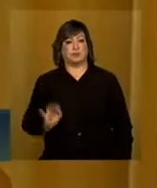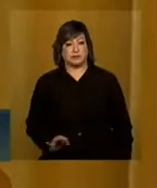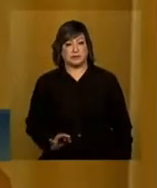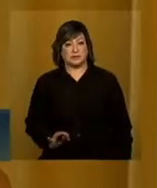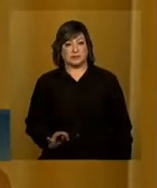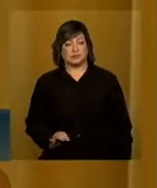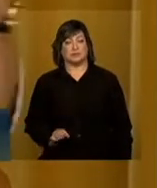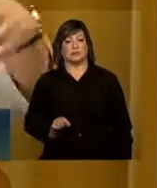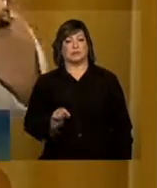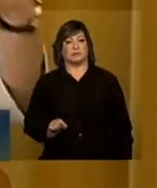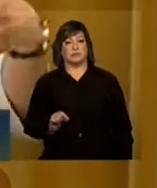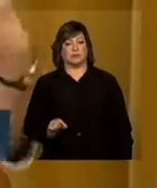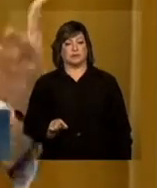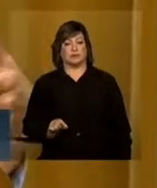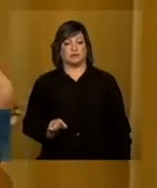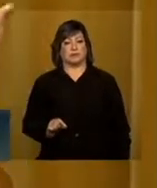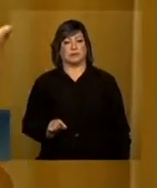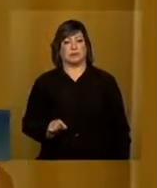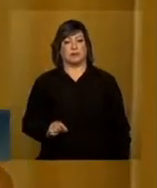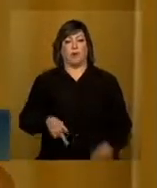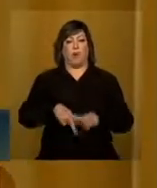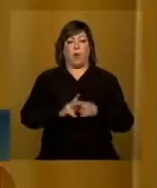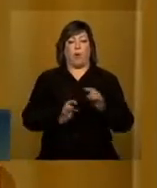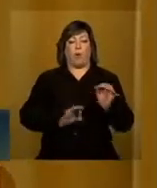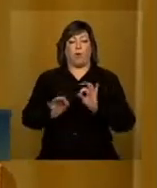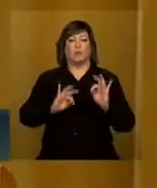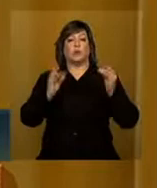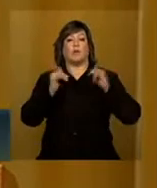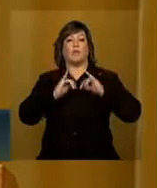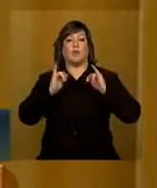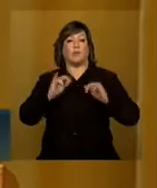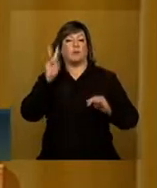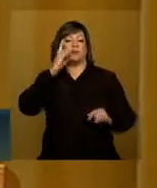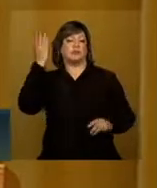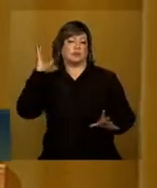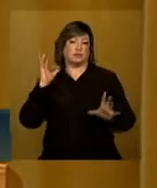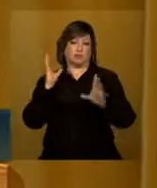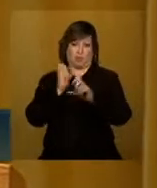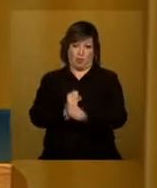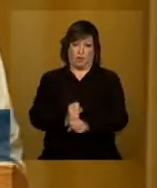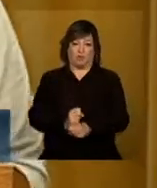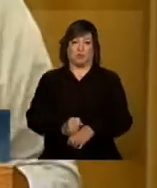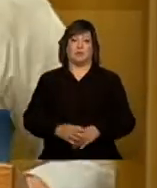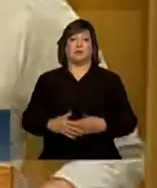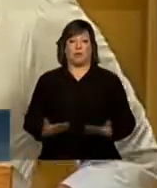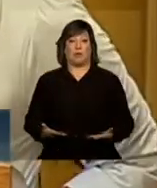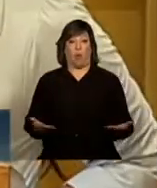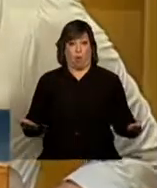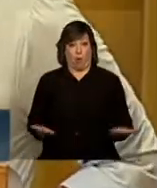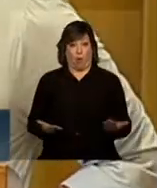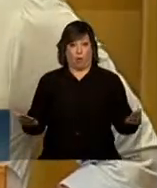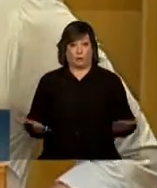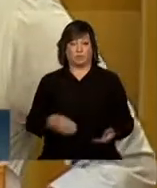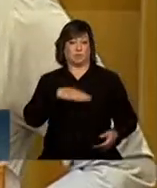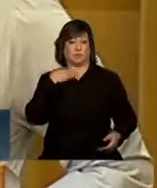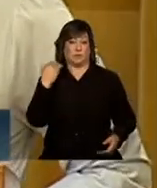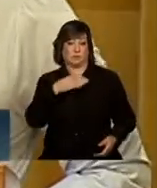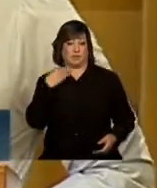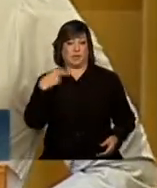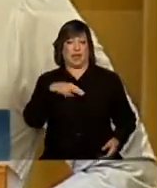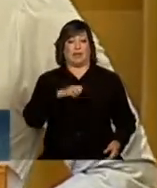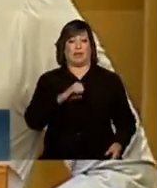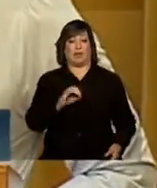11,7%, corrigindo todos os dados, inclusive de série histórica. Hoje, a mortalidade neonatal no